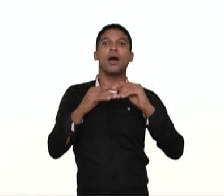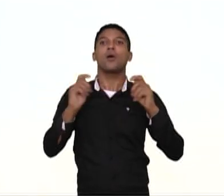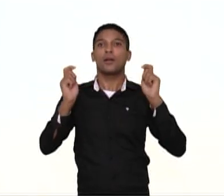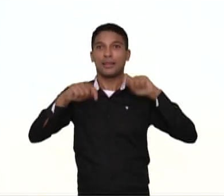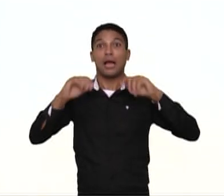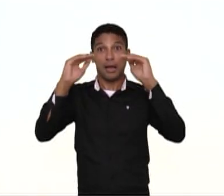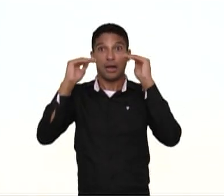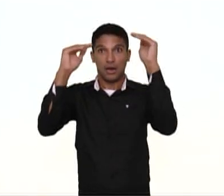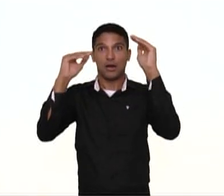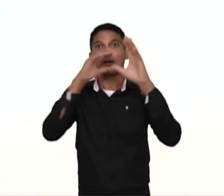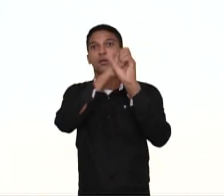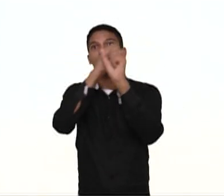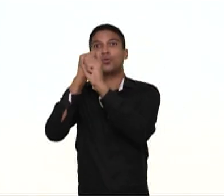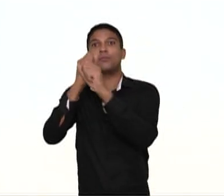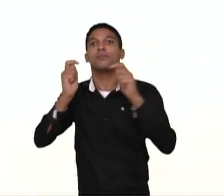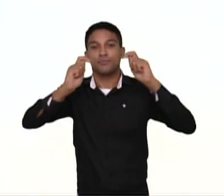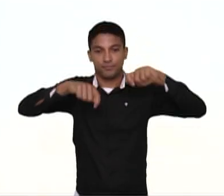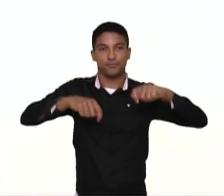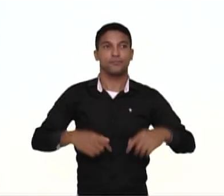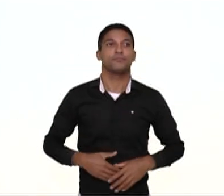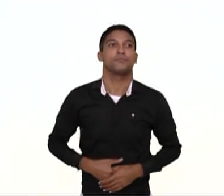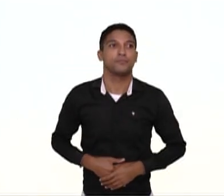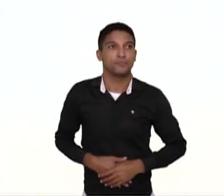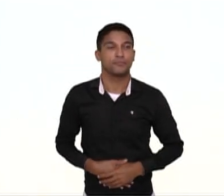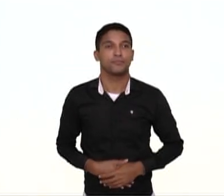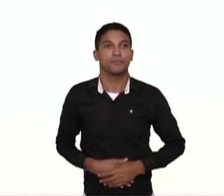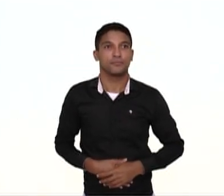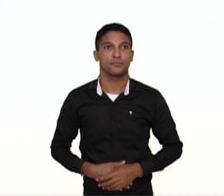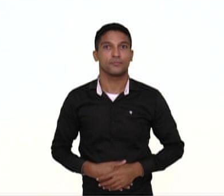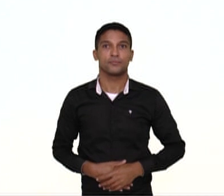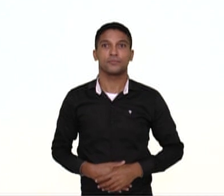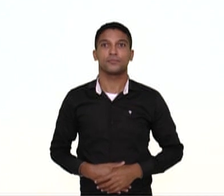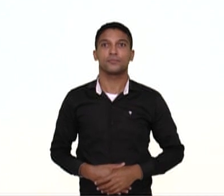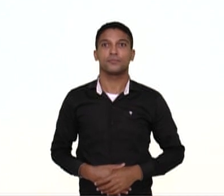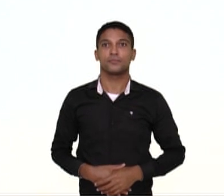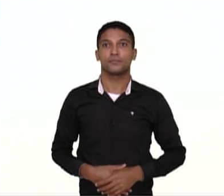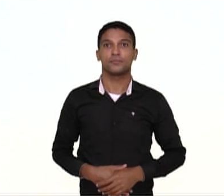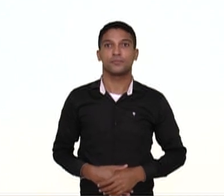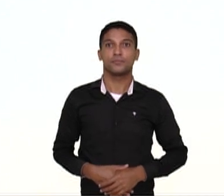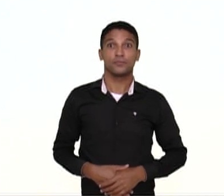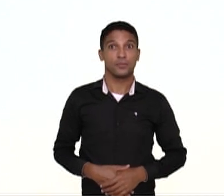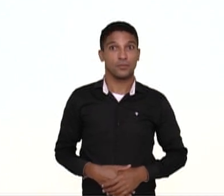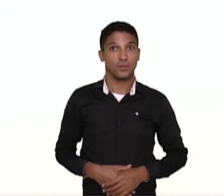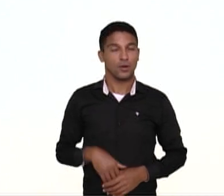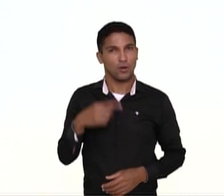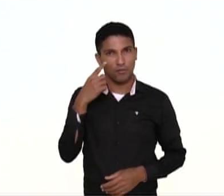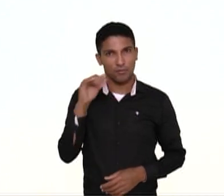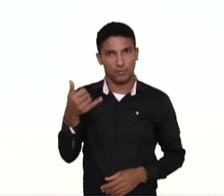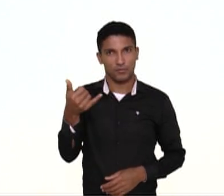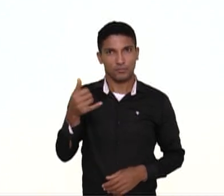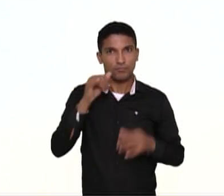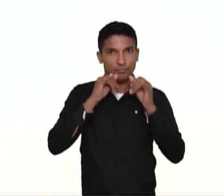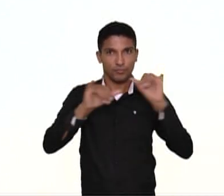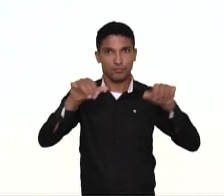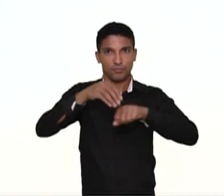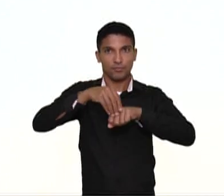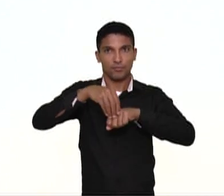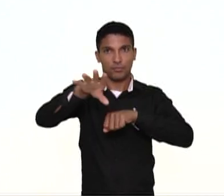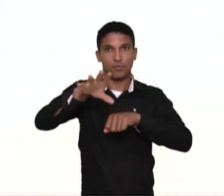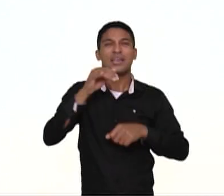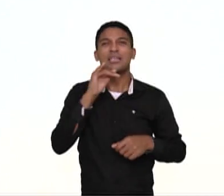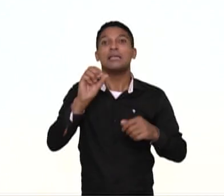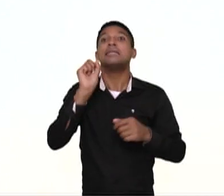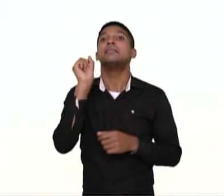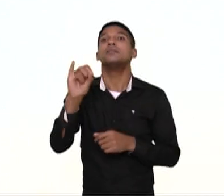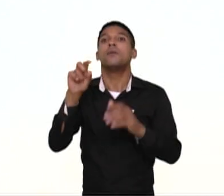e 35 avos. Aproveitando, apenas para colocar aí uma informação extra, se eu perguntasse para